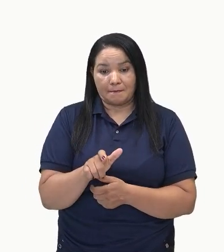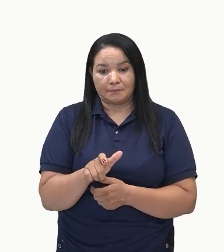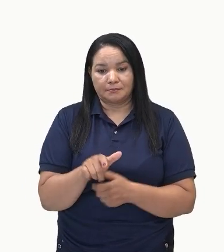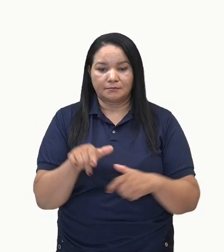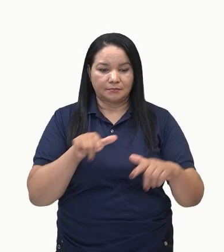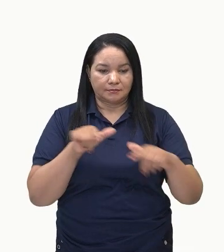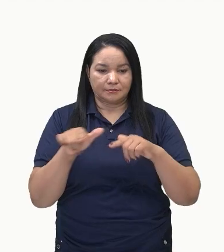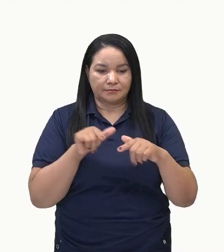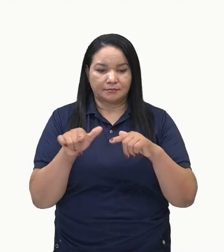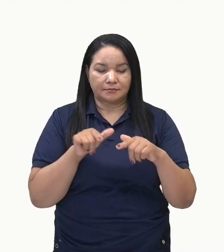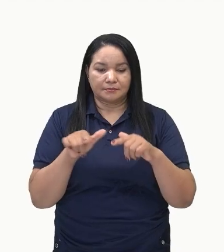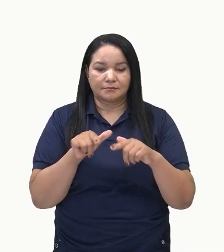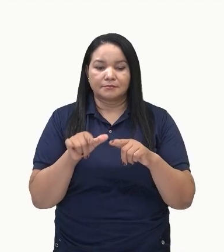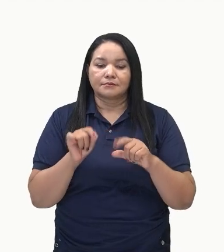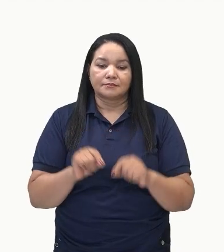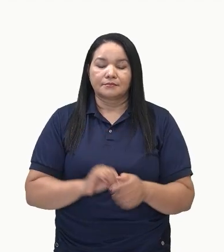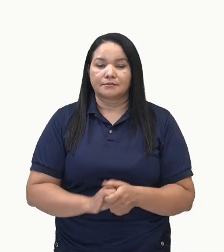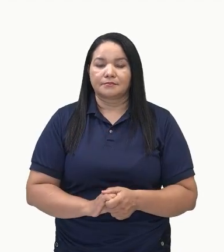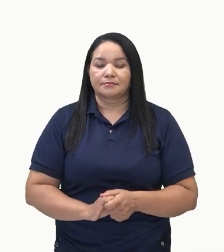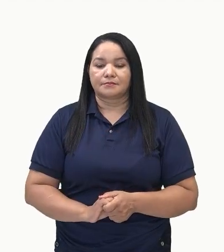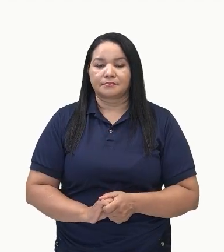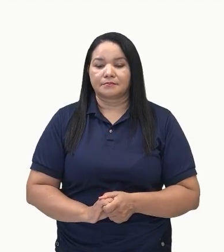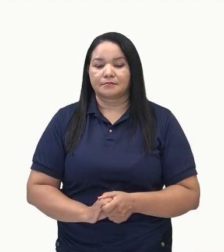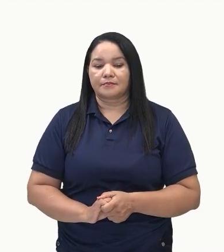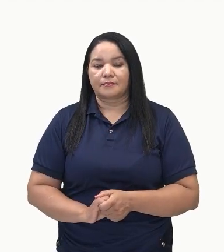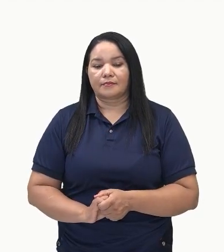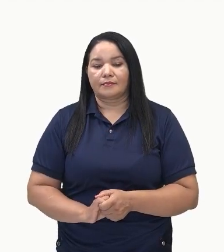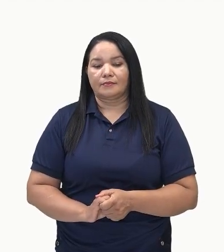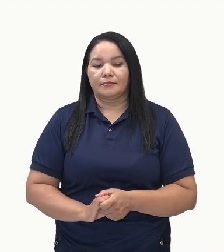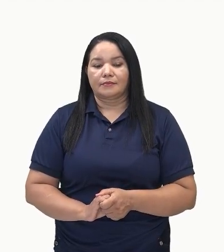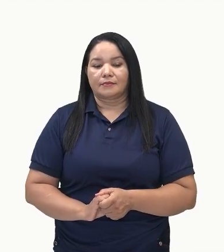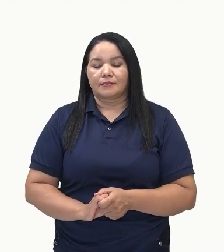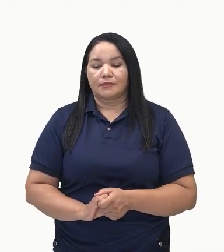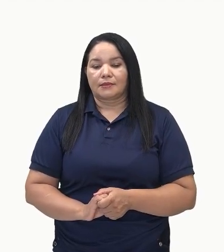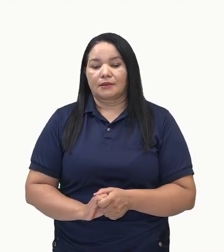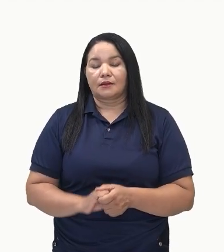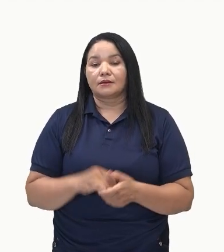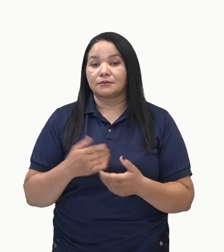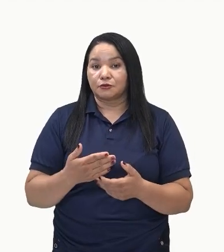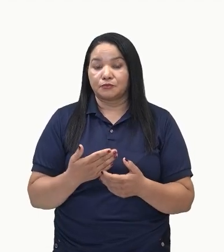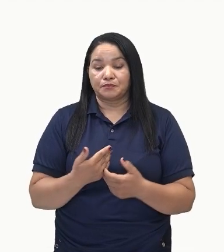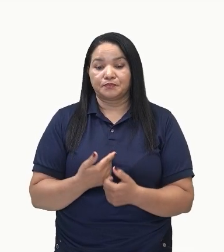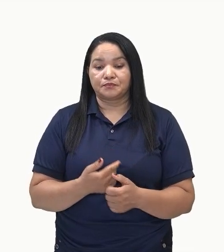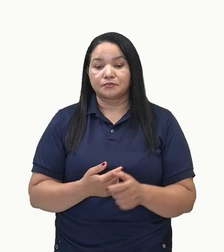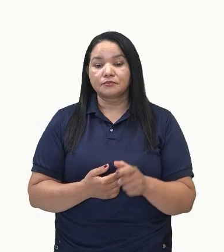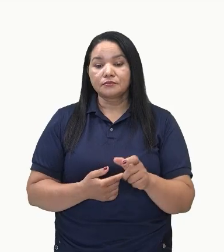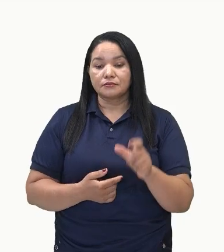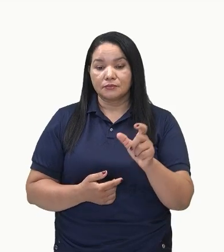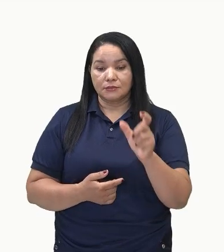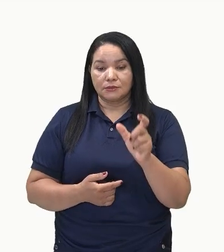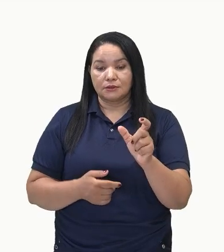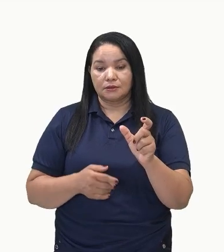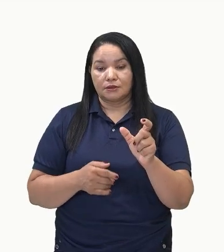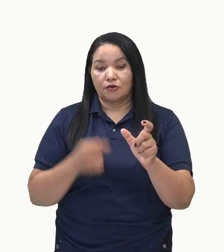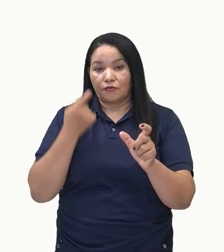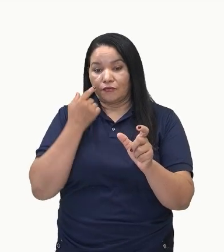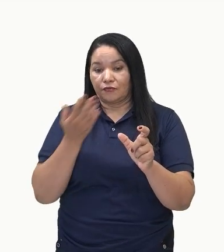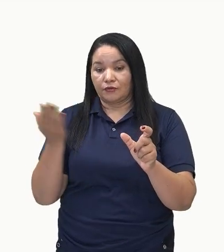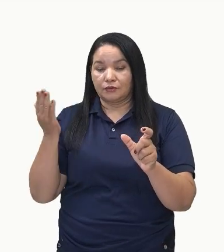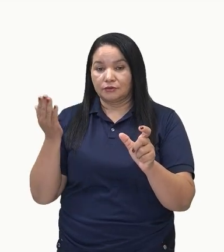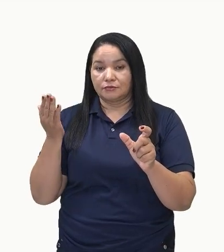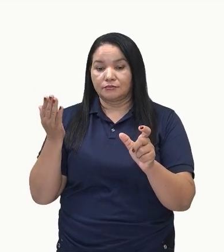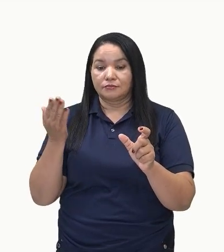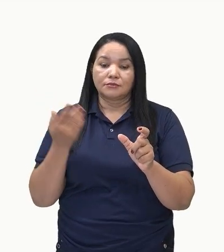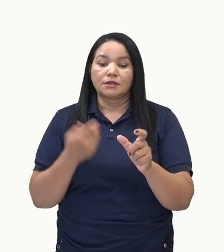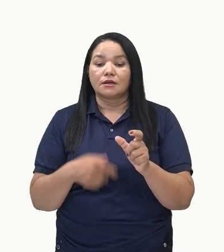né? Aliás, esse trabalho aqui, tá? This job é equivalente a it, que significa ele ou ela para coisas e objetos,